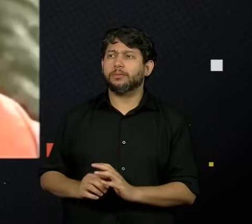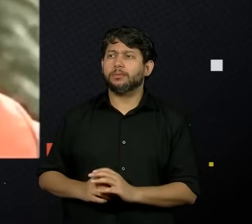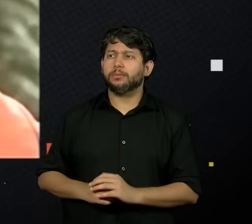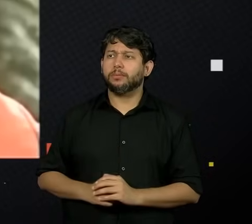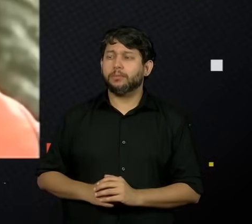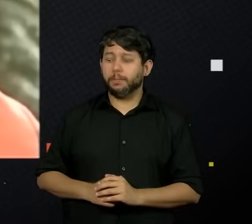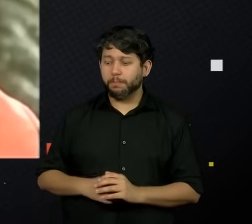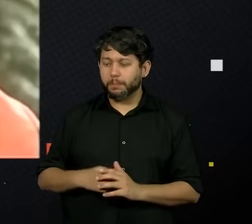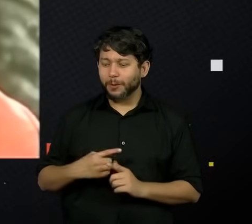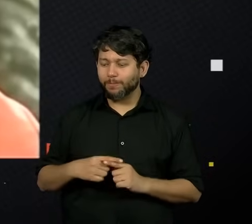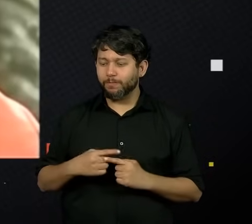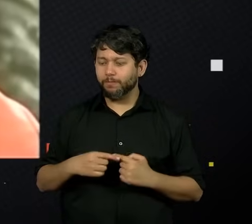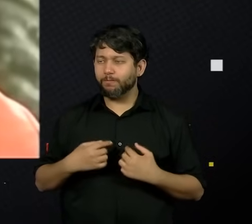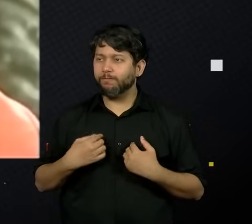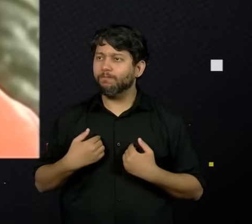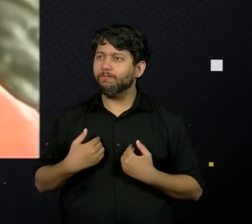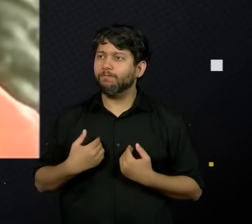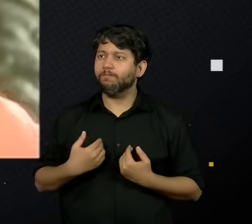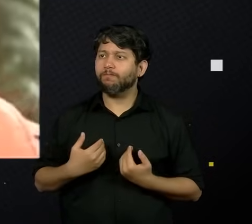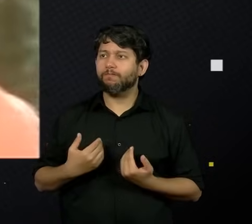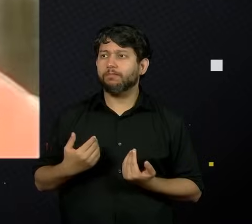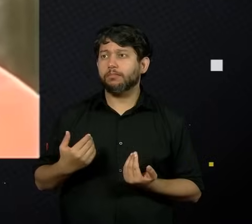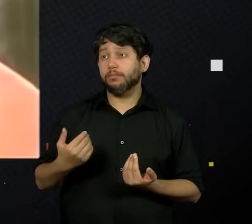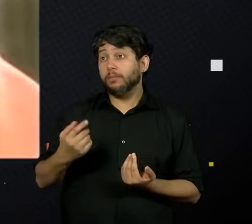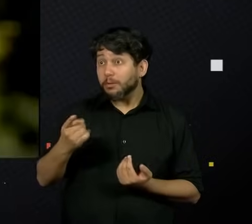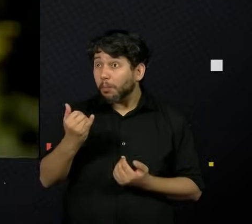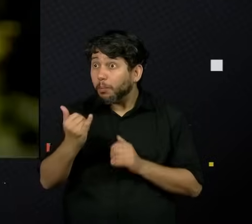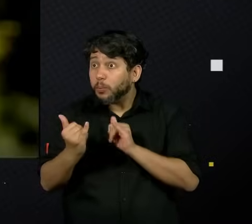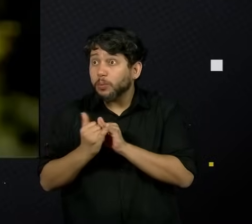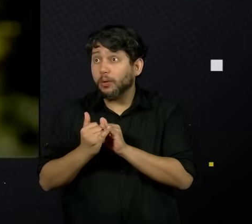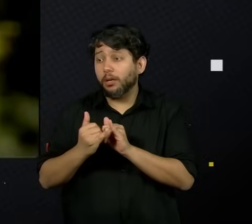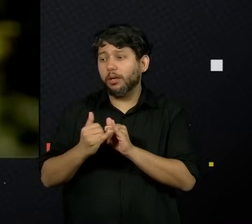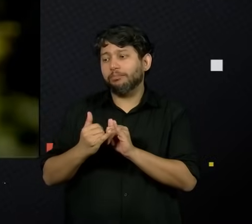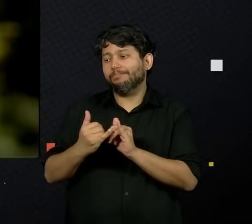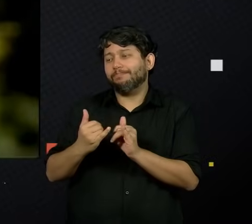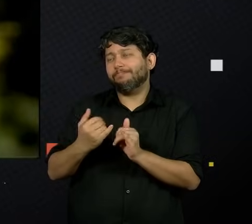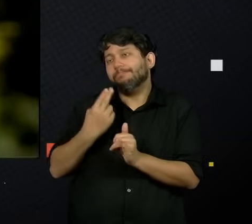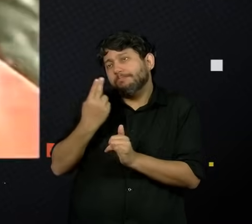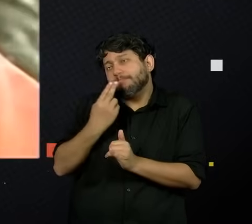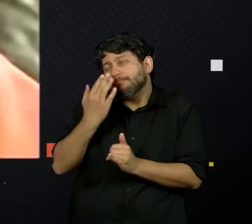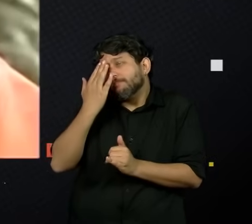Que eu não mereço teu perdão.